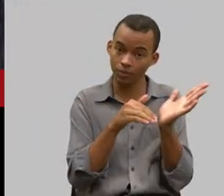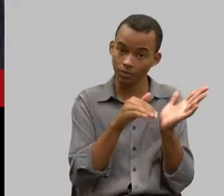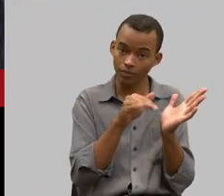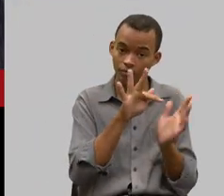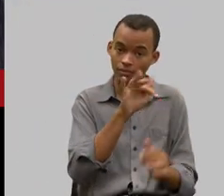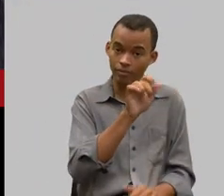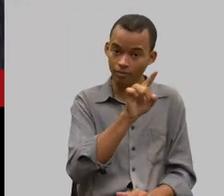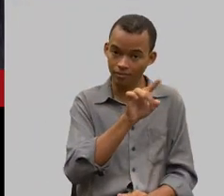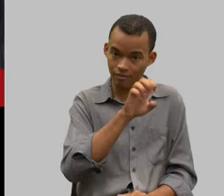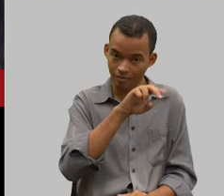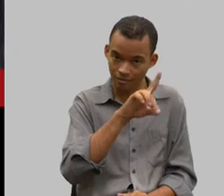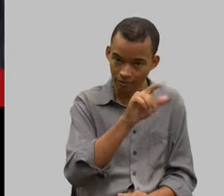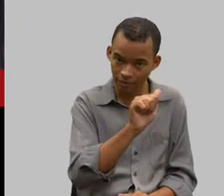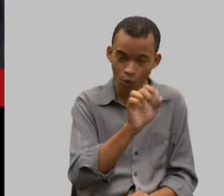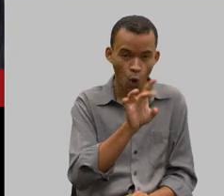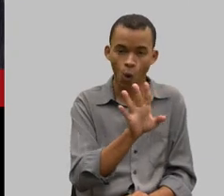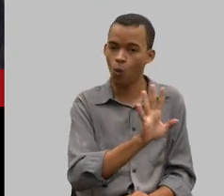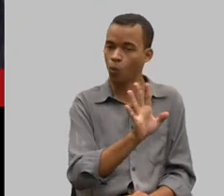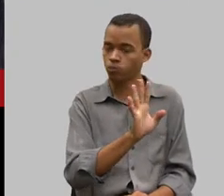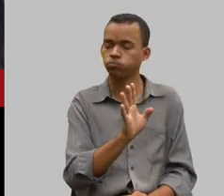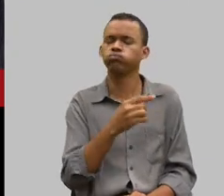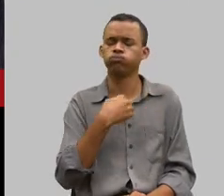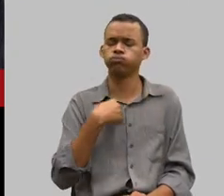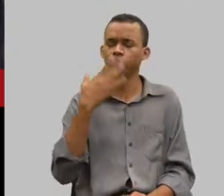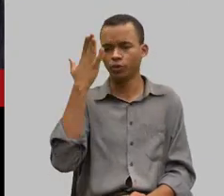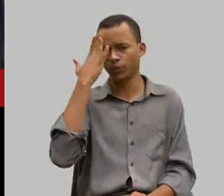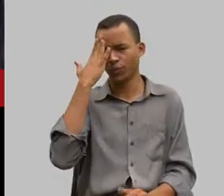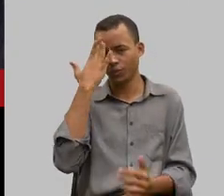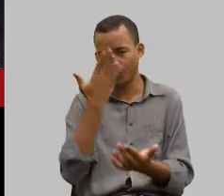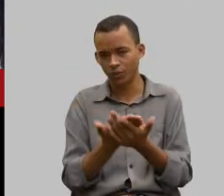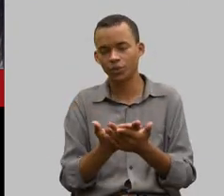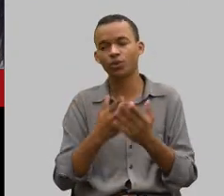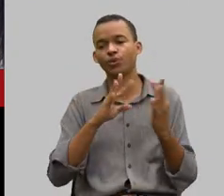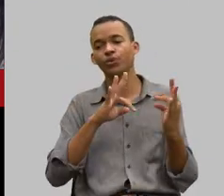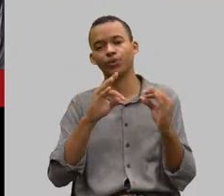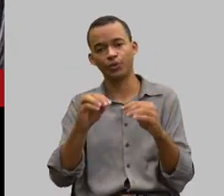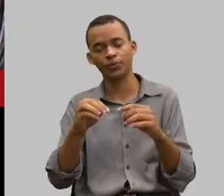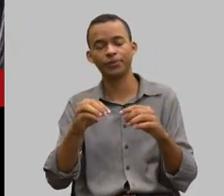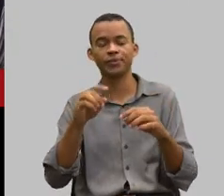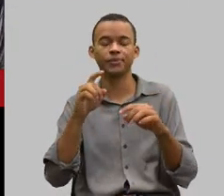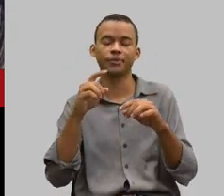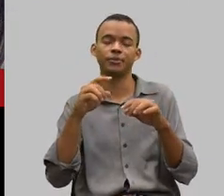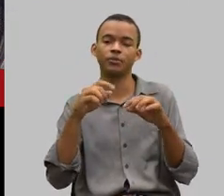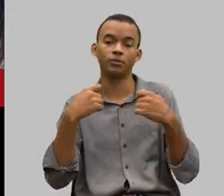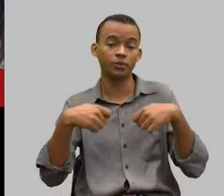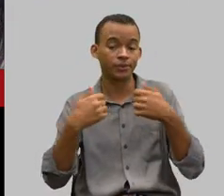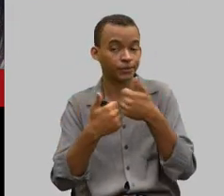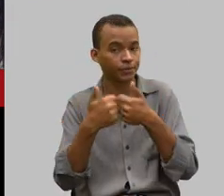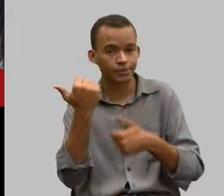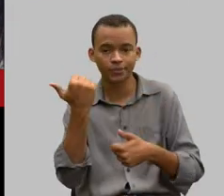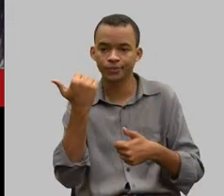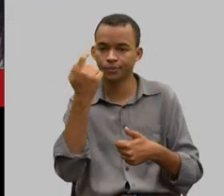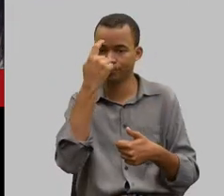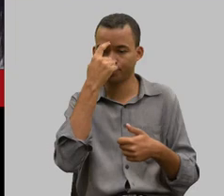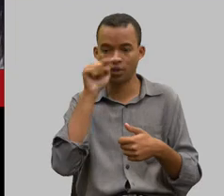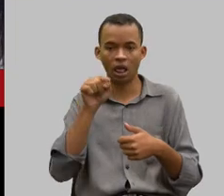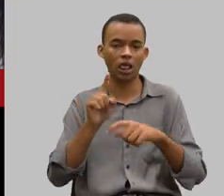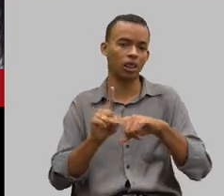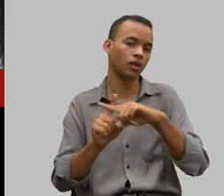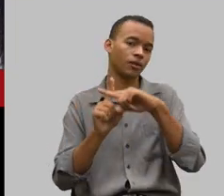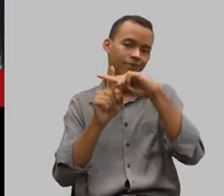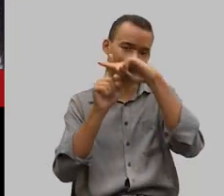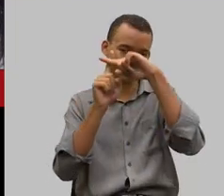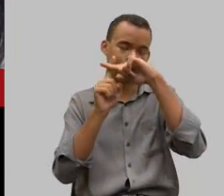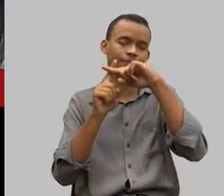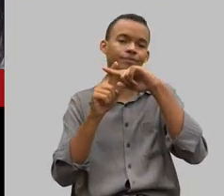convencimento de que especialmente pro secretário Bernardo o esporte é pauta positiva e nós devemos explorar